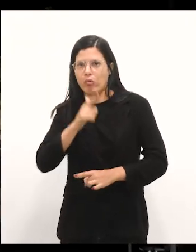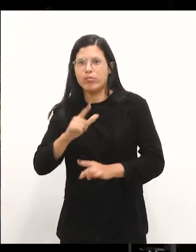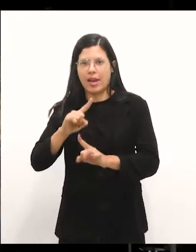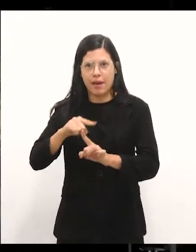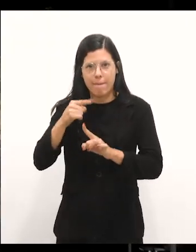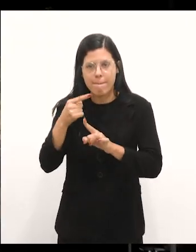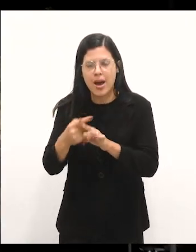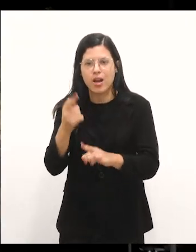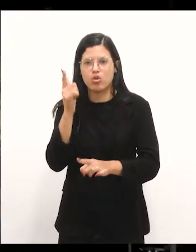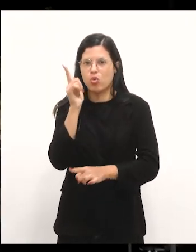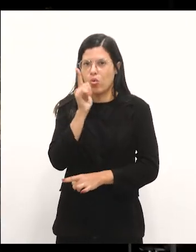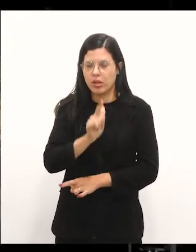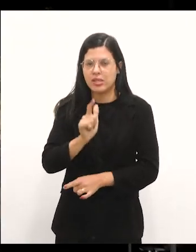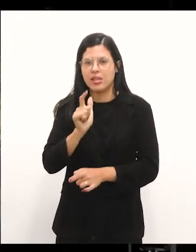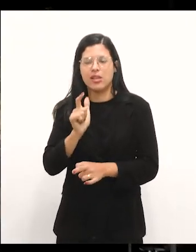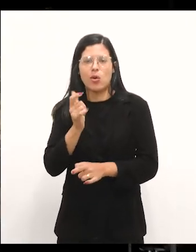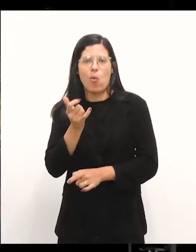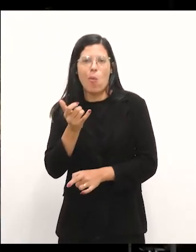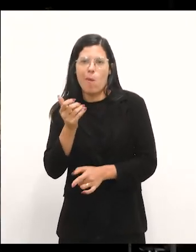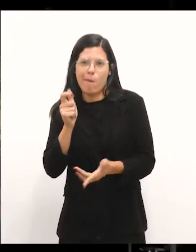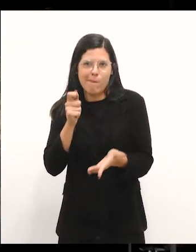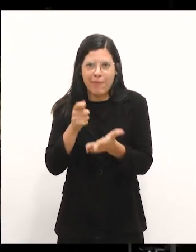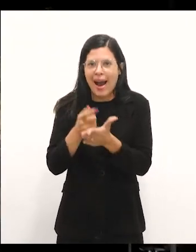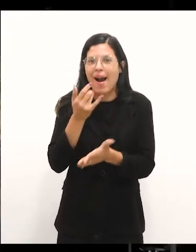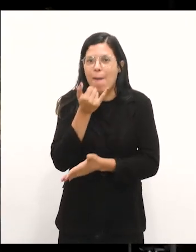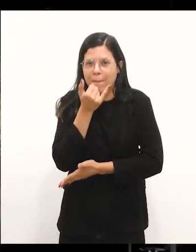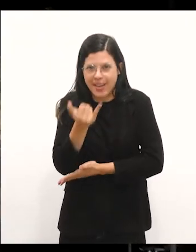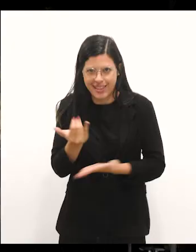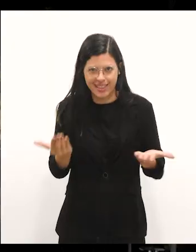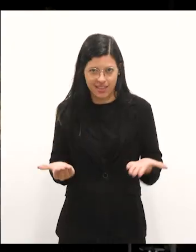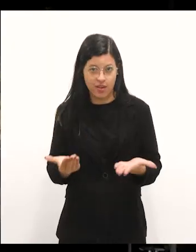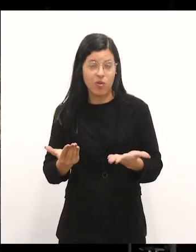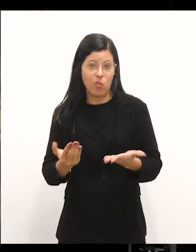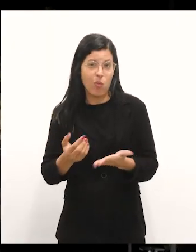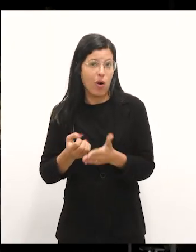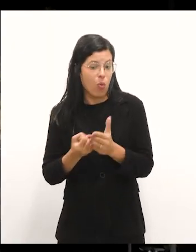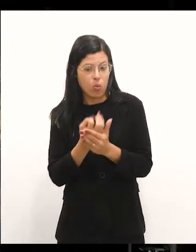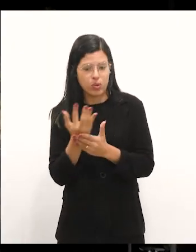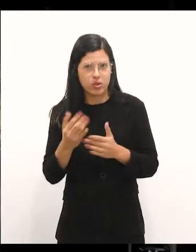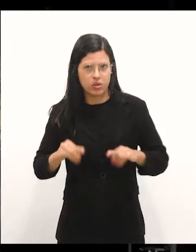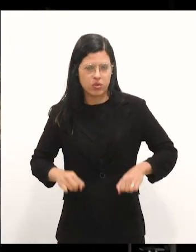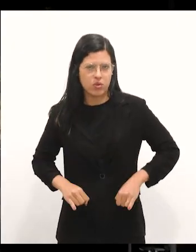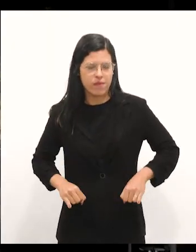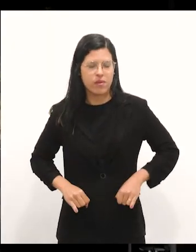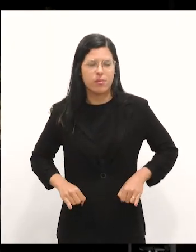conseguiu purgar mais por volume de sofrimento. Então, tudo tem que ser